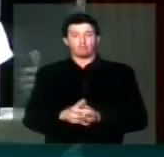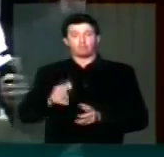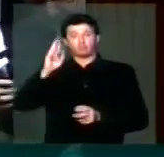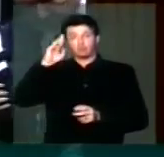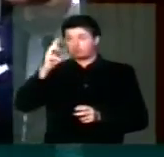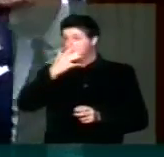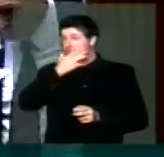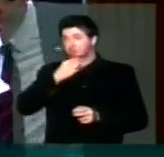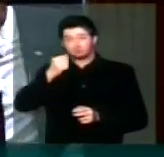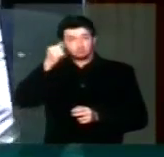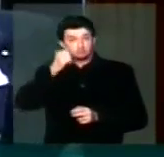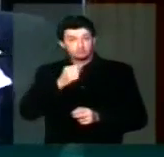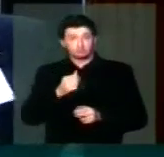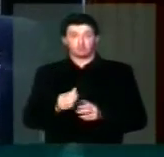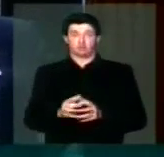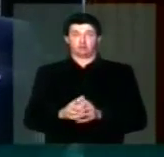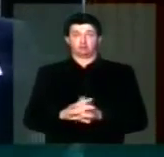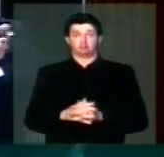Senhoras e senhores,